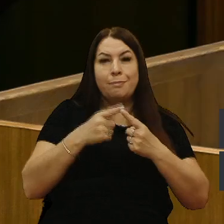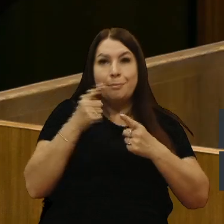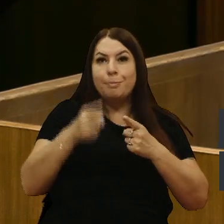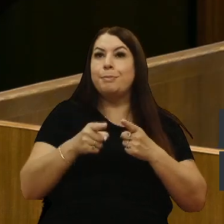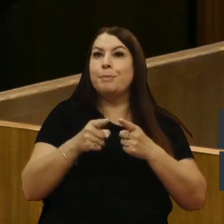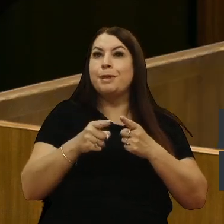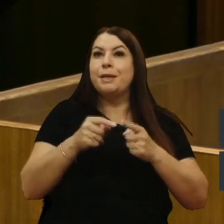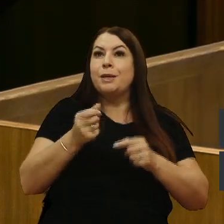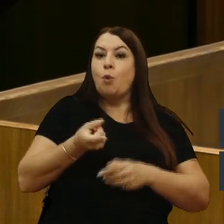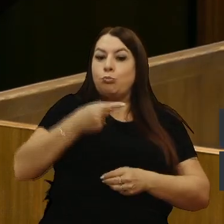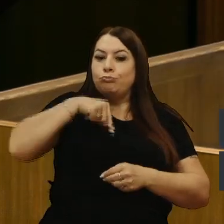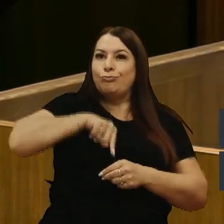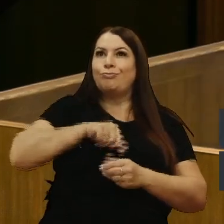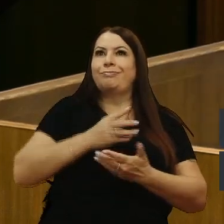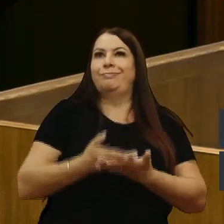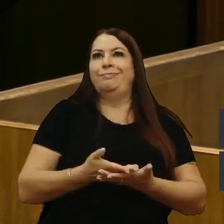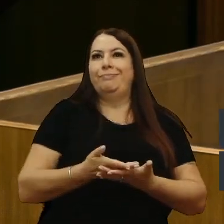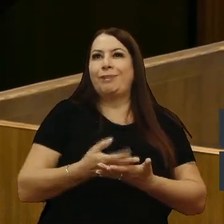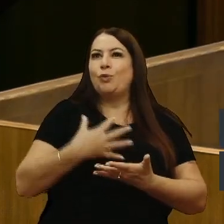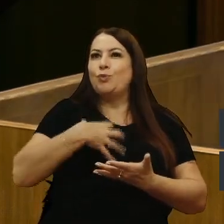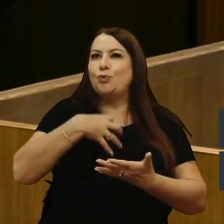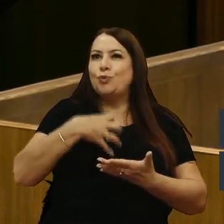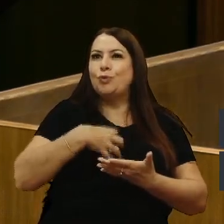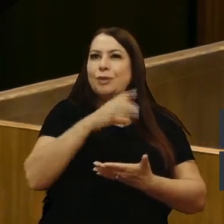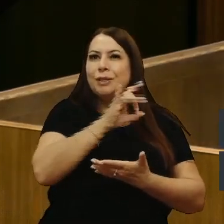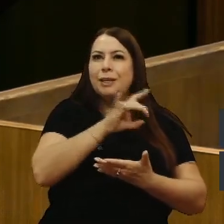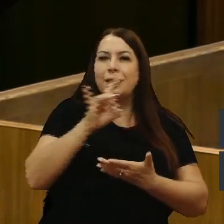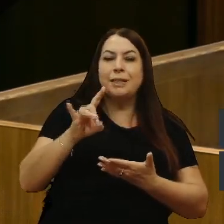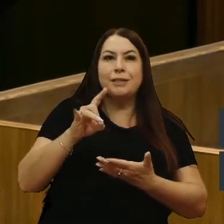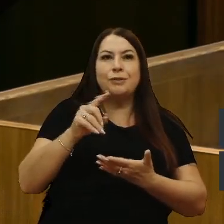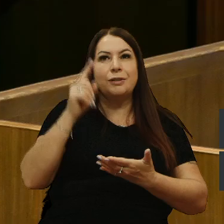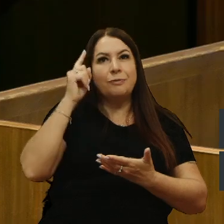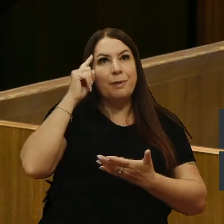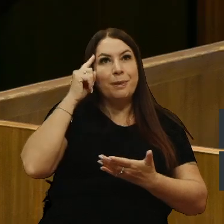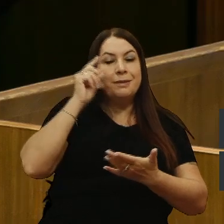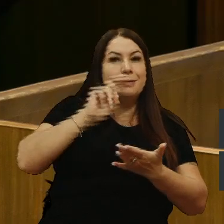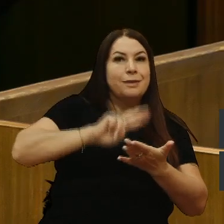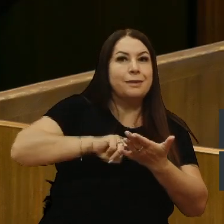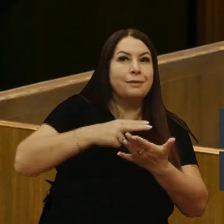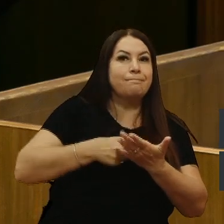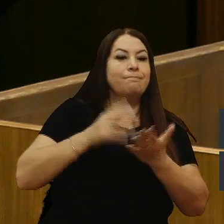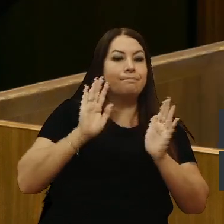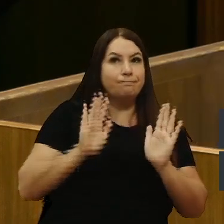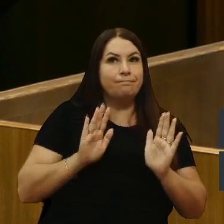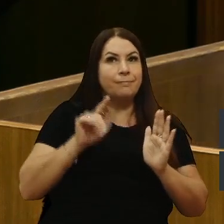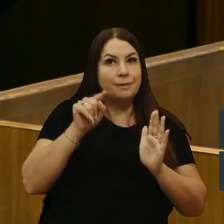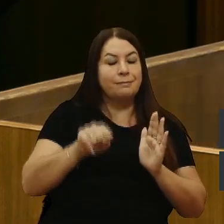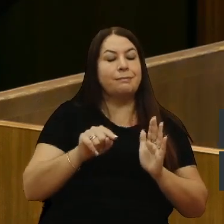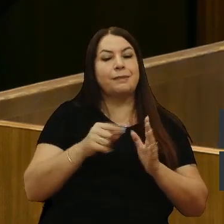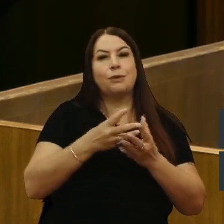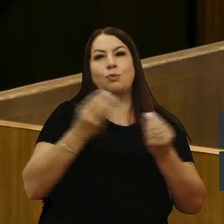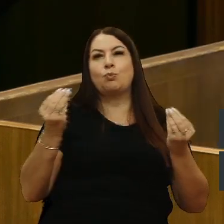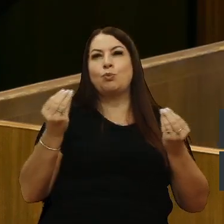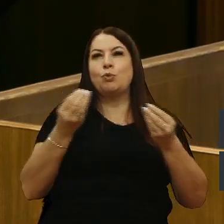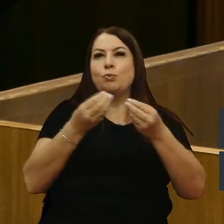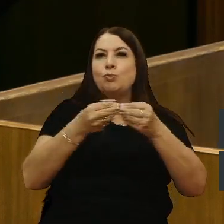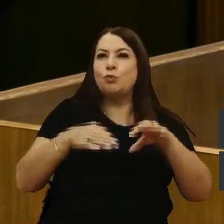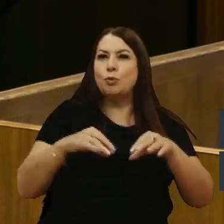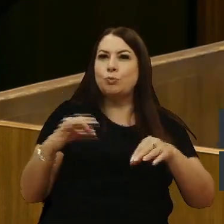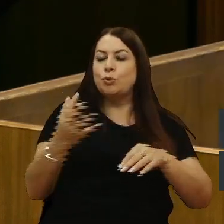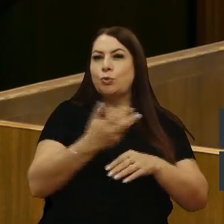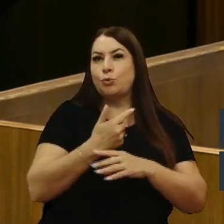a subjetividade, é a forma que cada um vai interpretar. Isso é muito prejudicial para